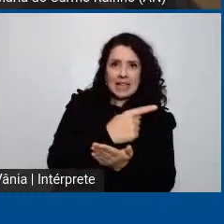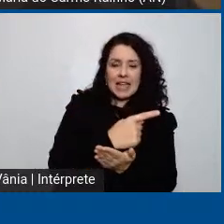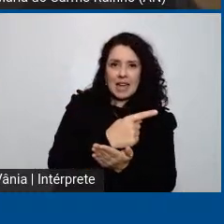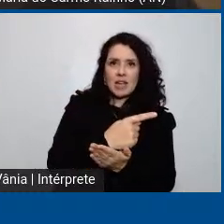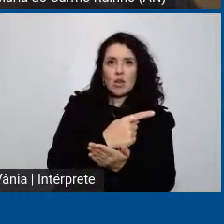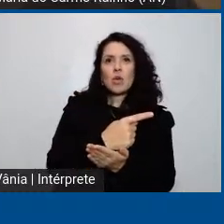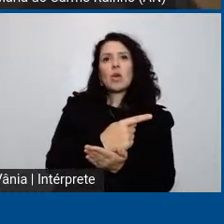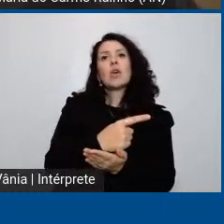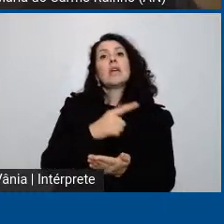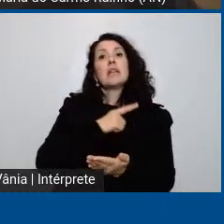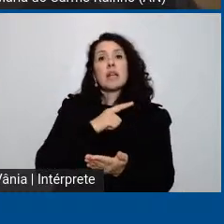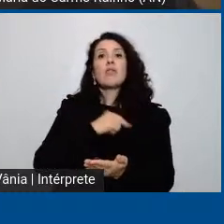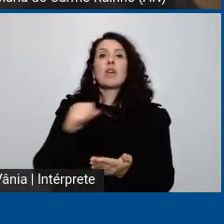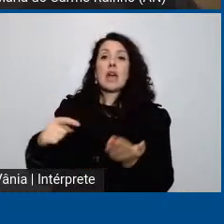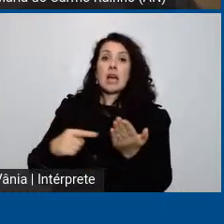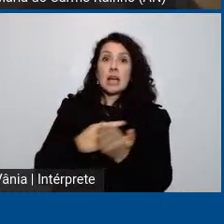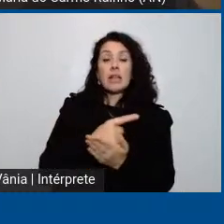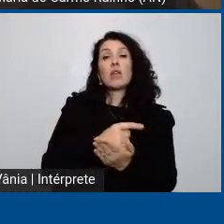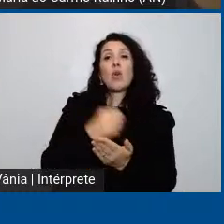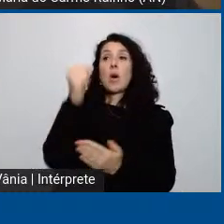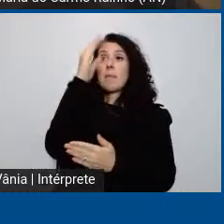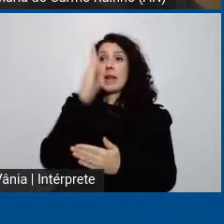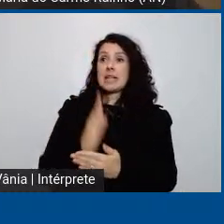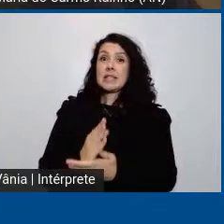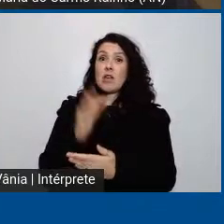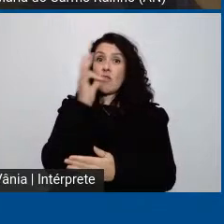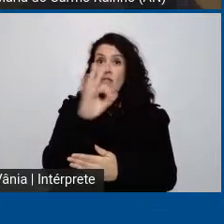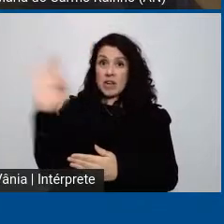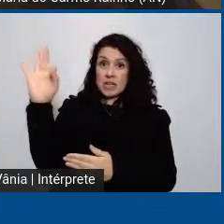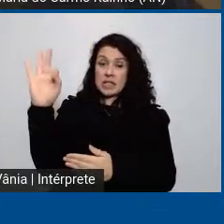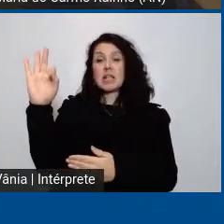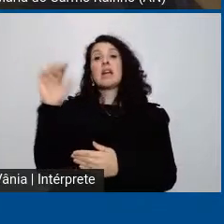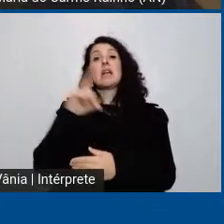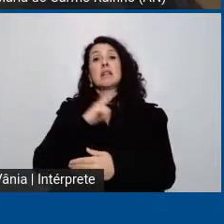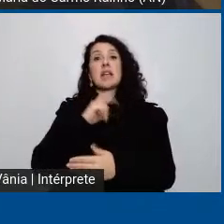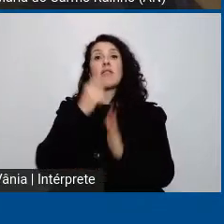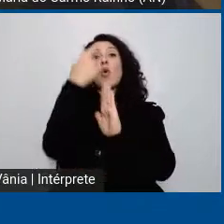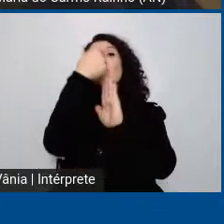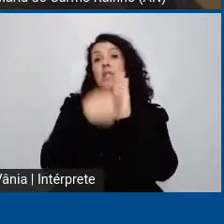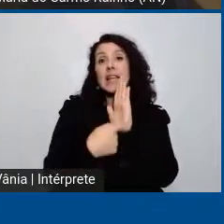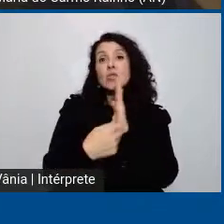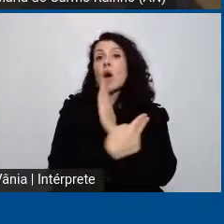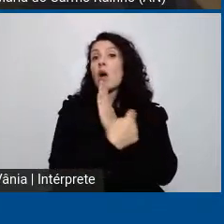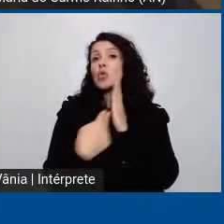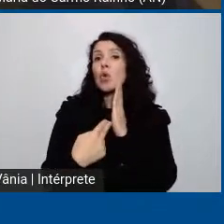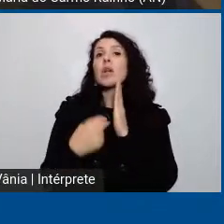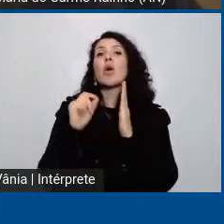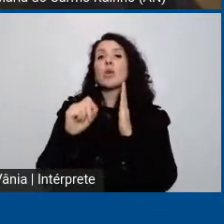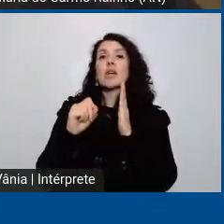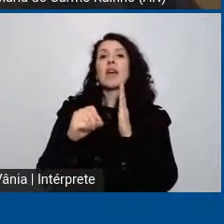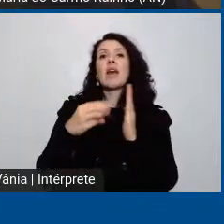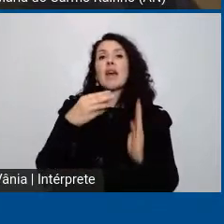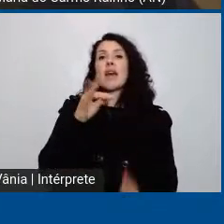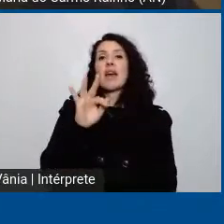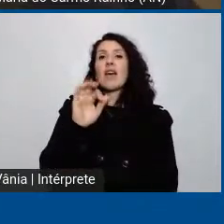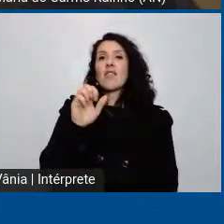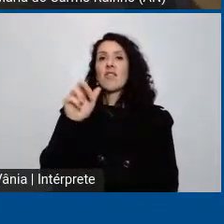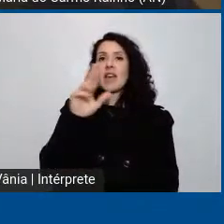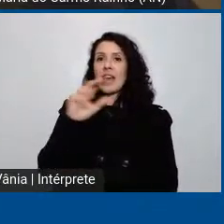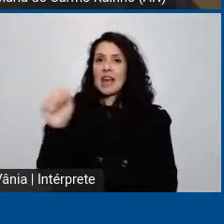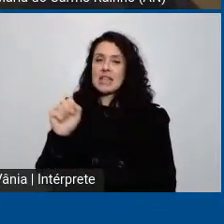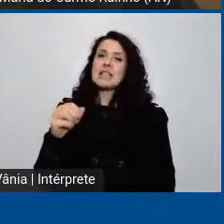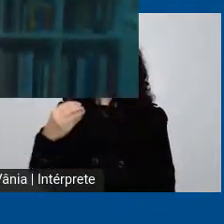Anotações Brasil-França, é autora do texto Marc Ferréz e a Vida Social das Coisas. Boa noite, Carmo,